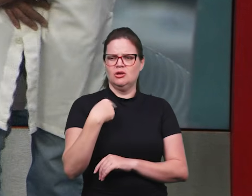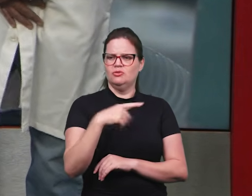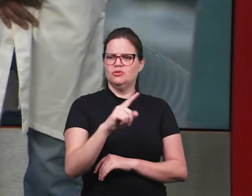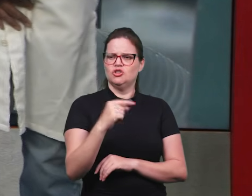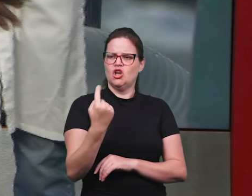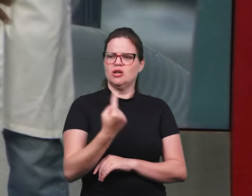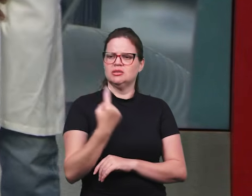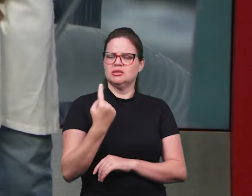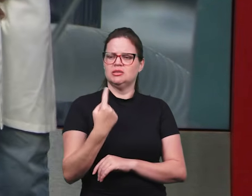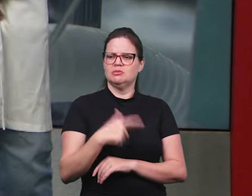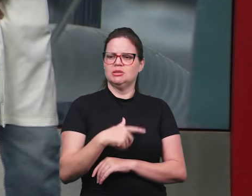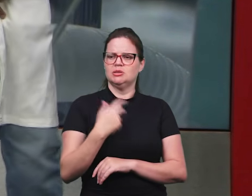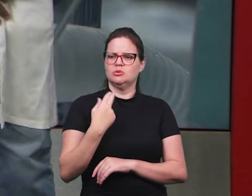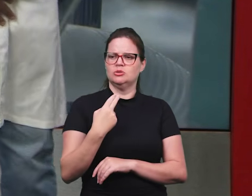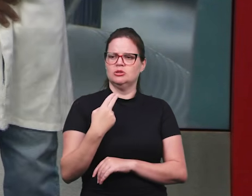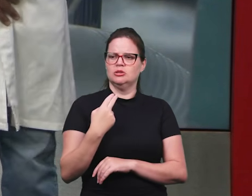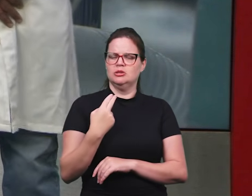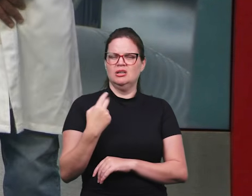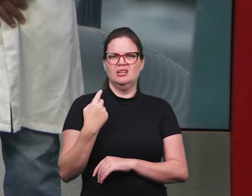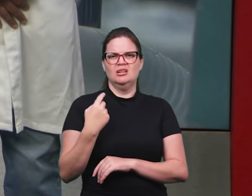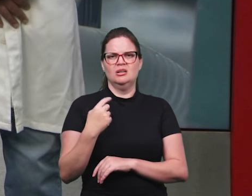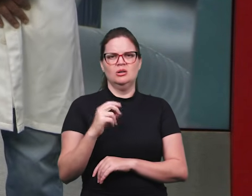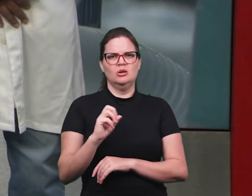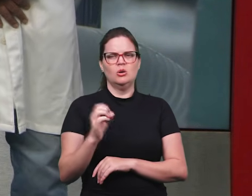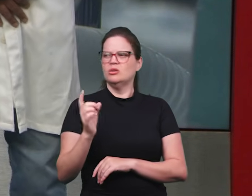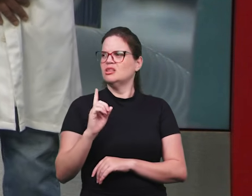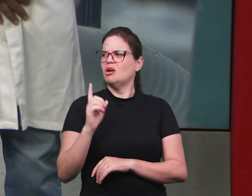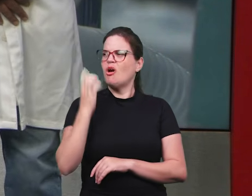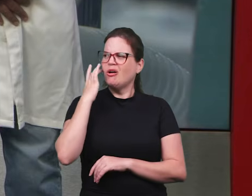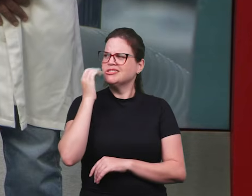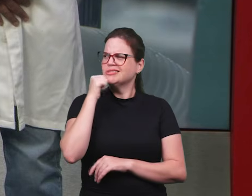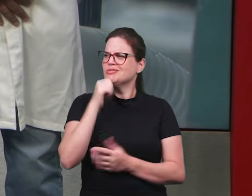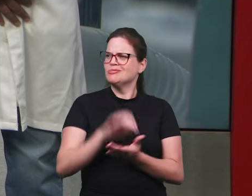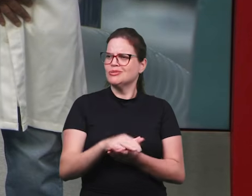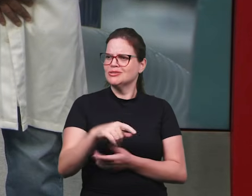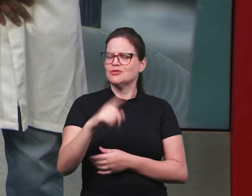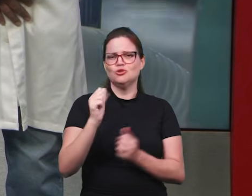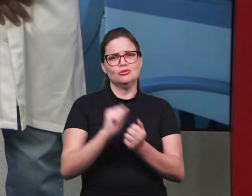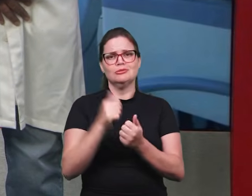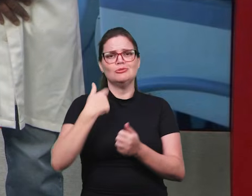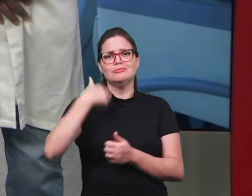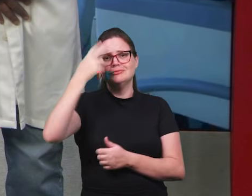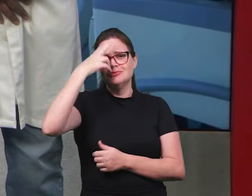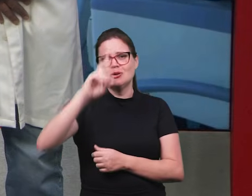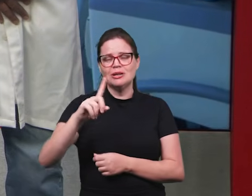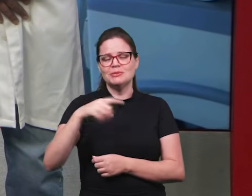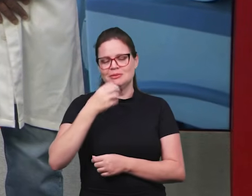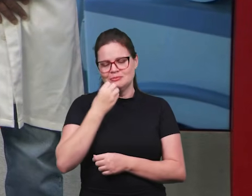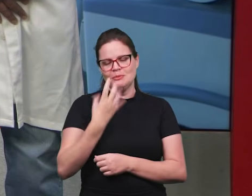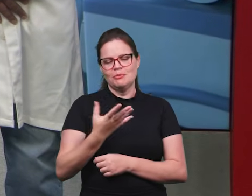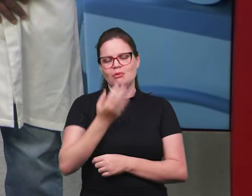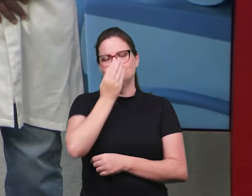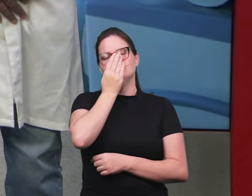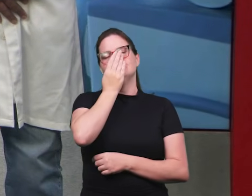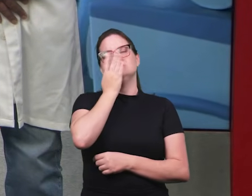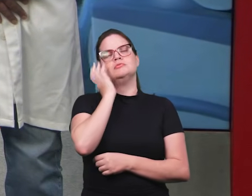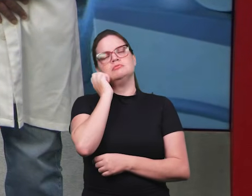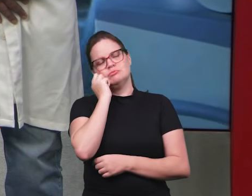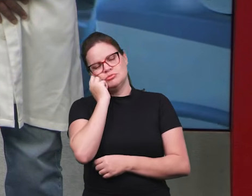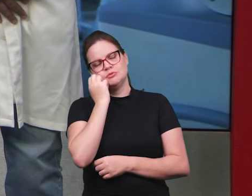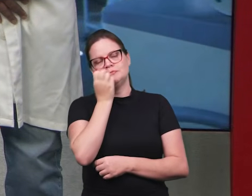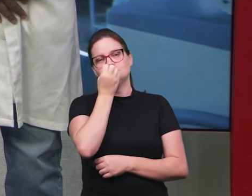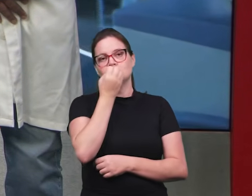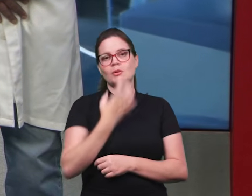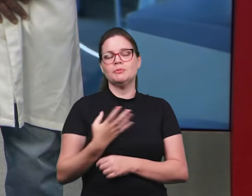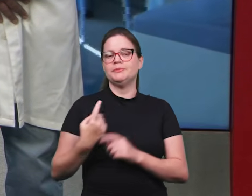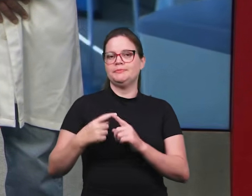também, eu não sei. Não Então, lembra? assim, essa é a anestesia que a gente fala que é anestesia boa, né, que a gente não lembra de nada, não tem